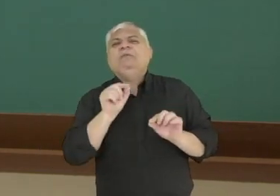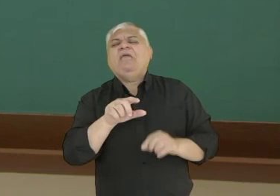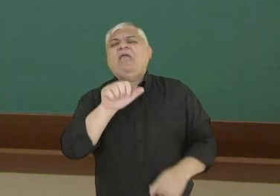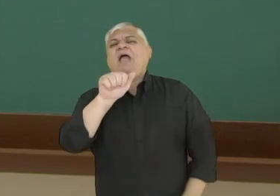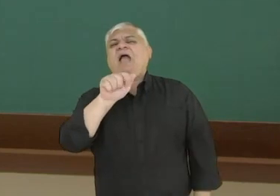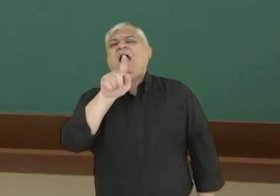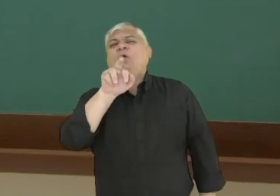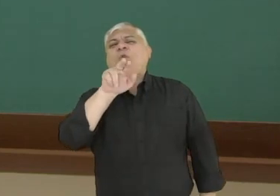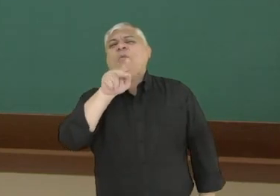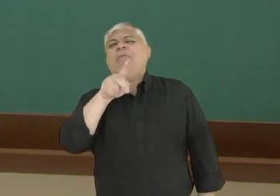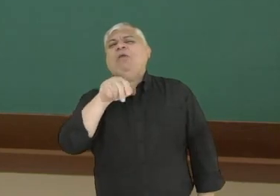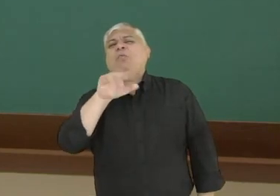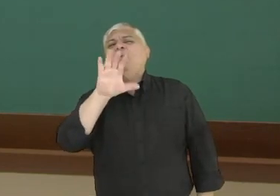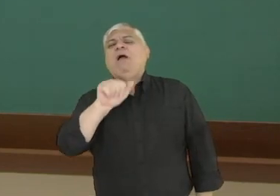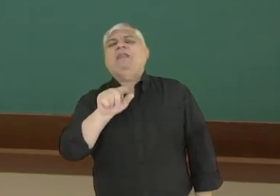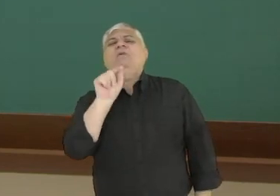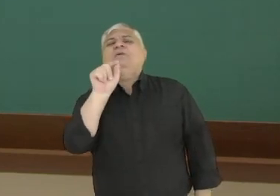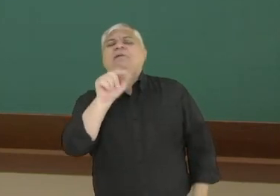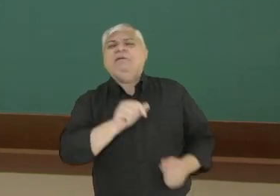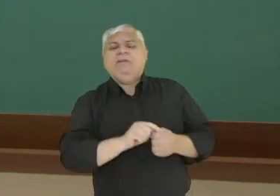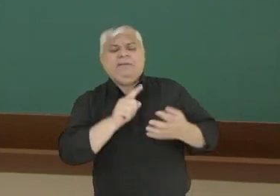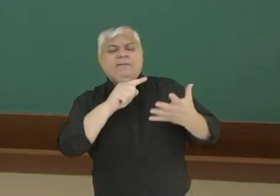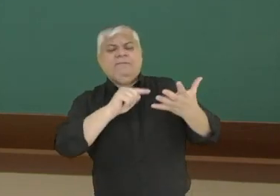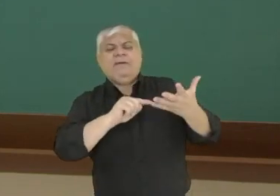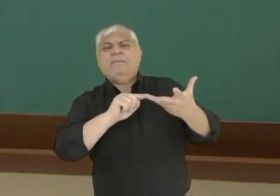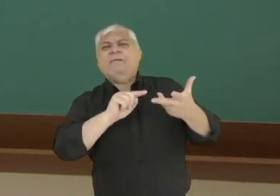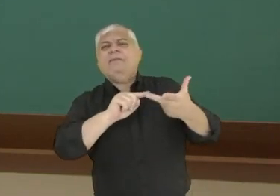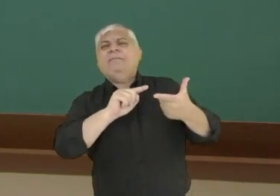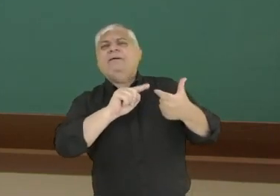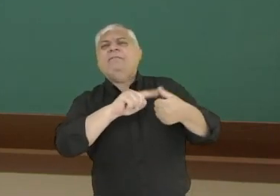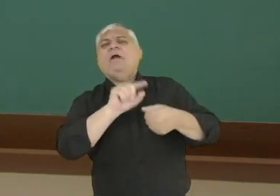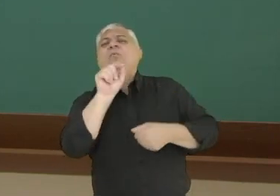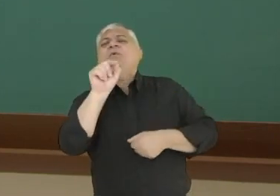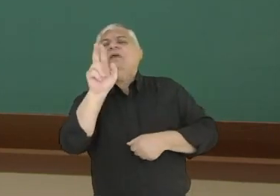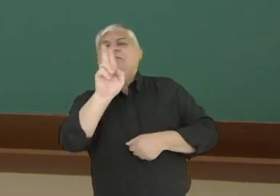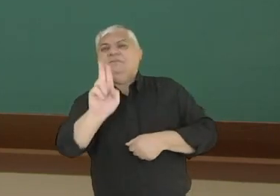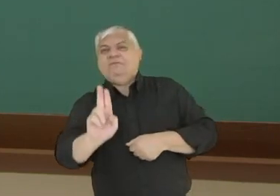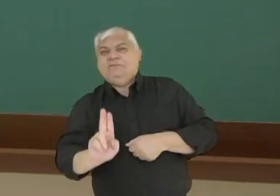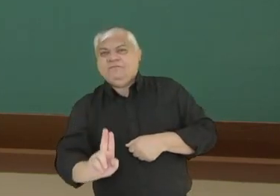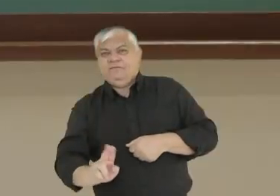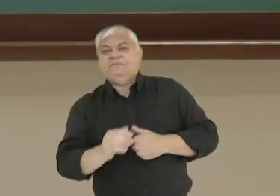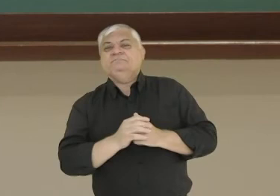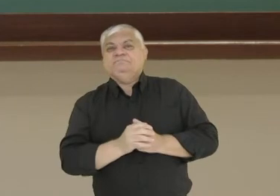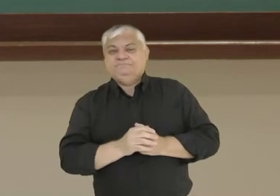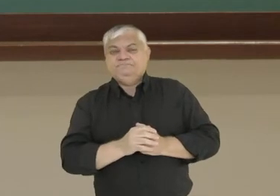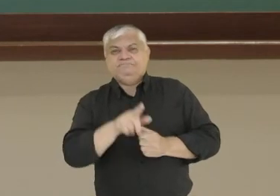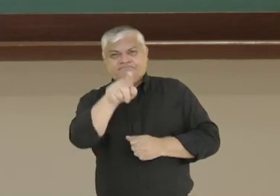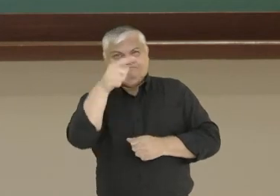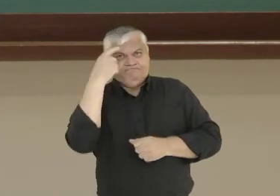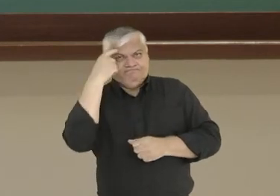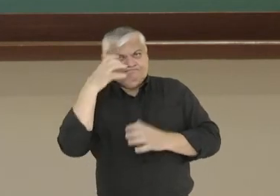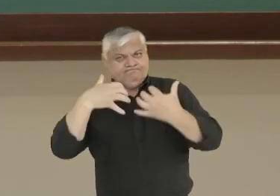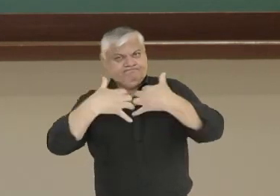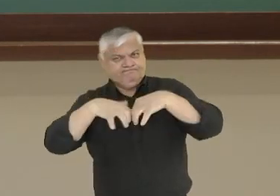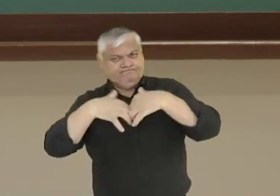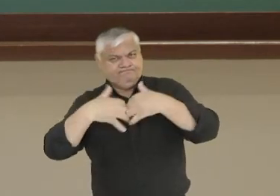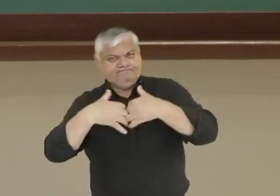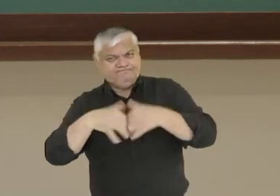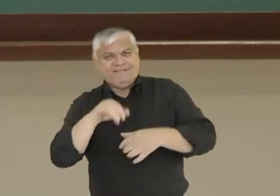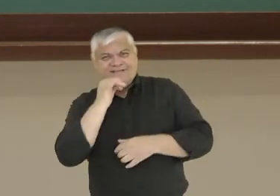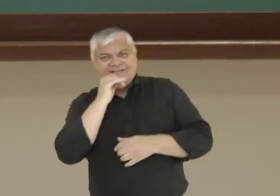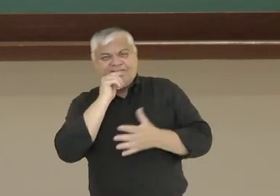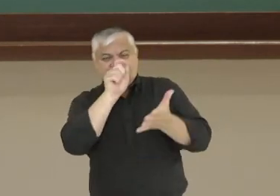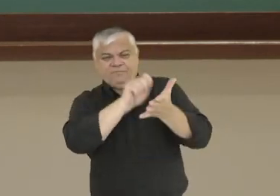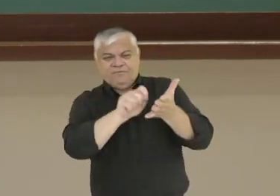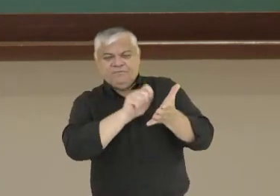escreva exemplos de itens produzidos em cada setor da agropecuária então vocês vão pensar ali nos exemplos